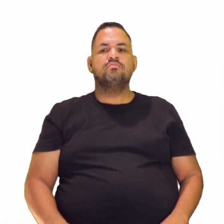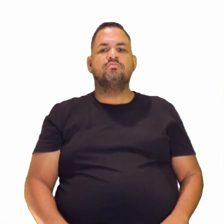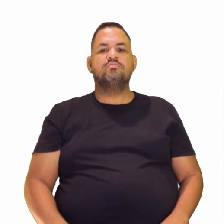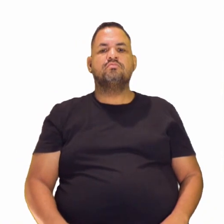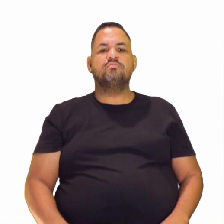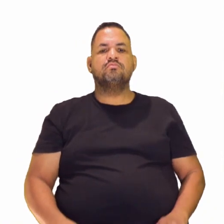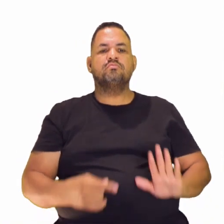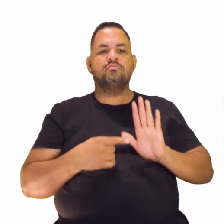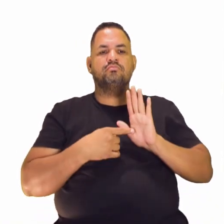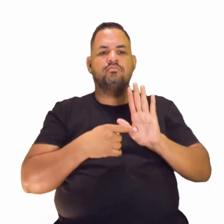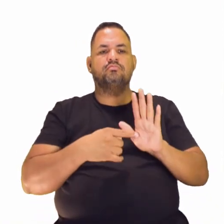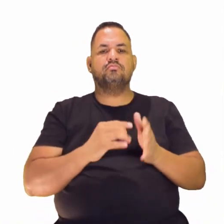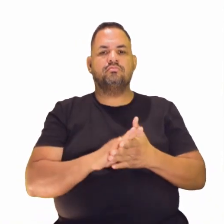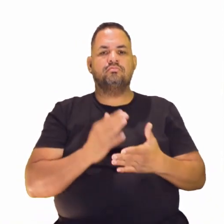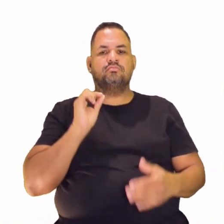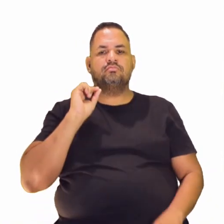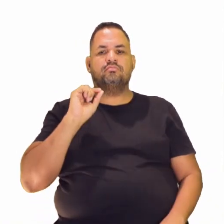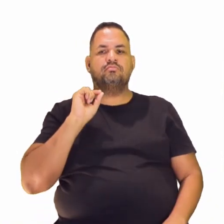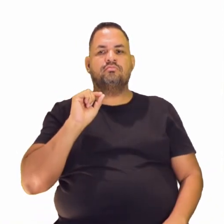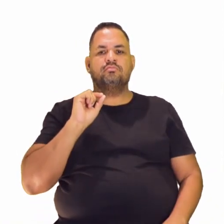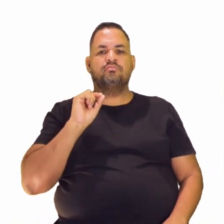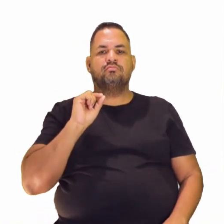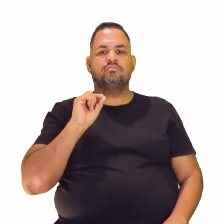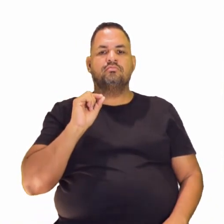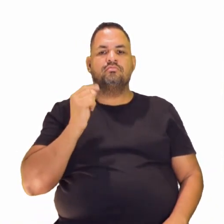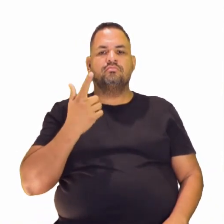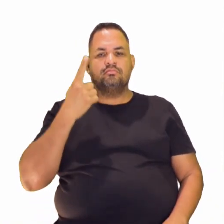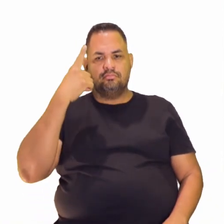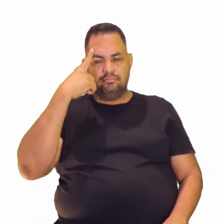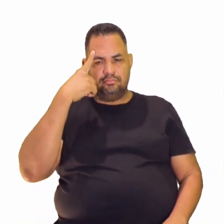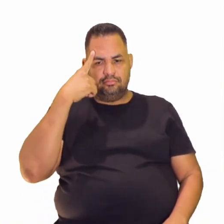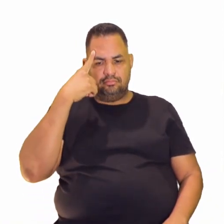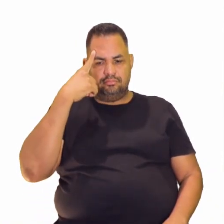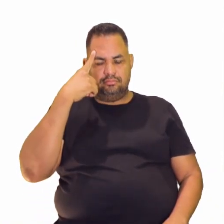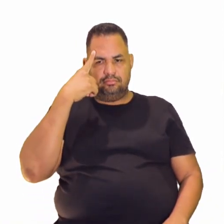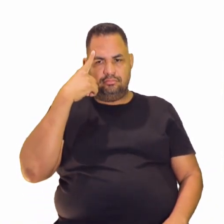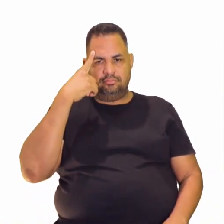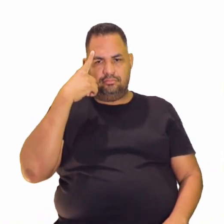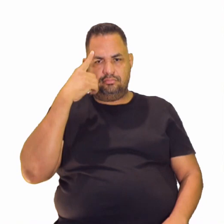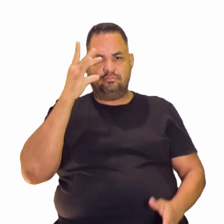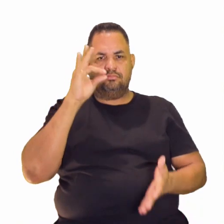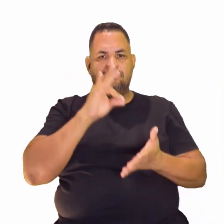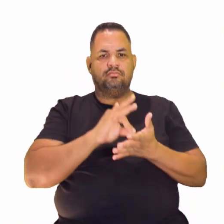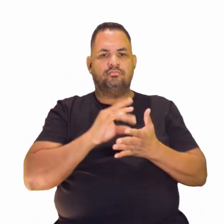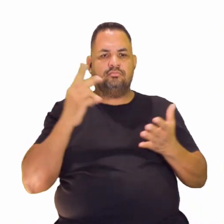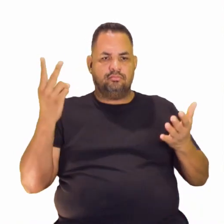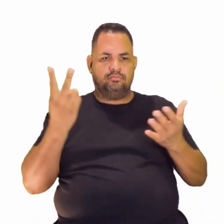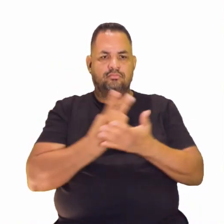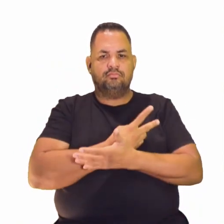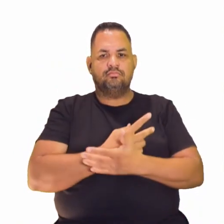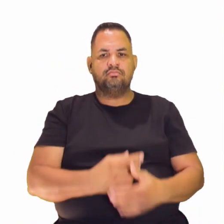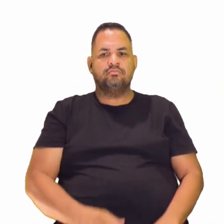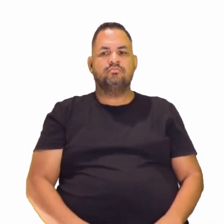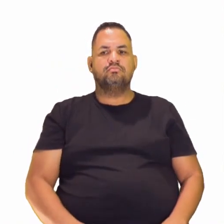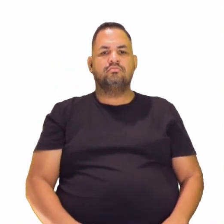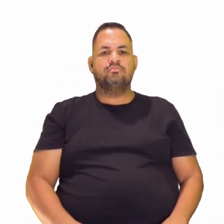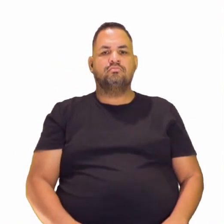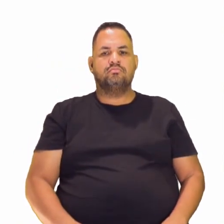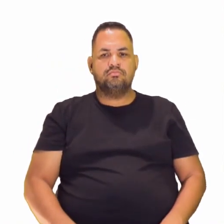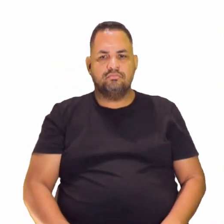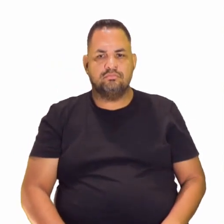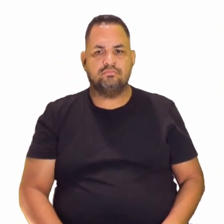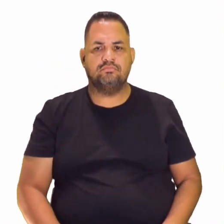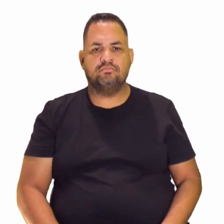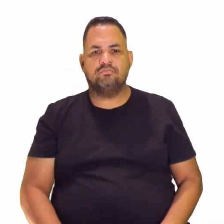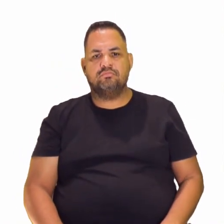a reprodução daquilo que eles acham que realmente aconteceu. Então, o